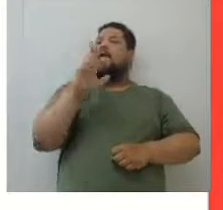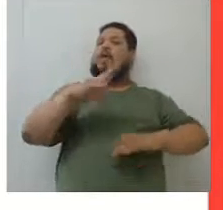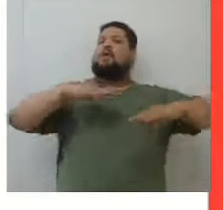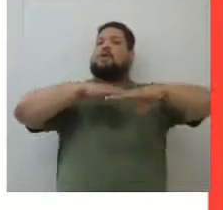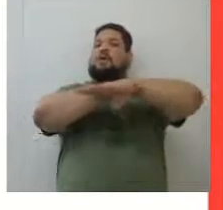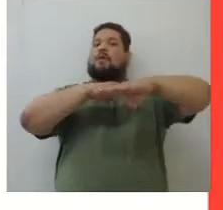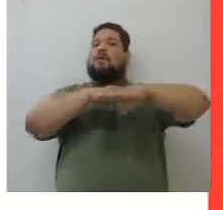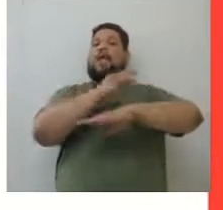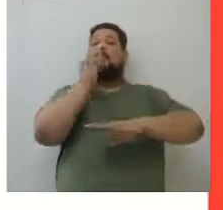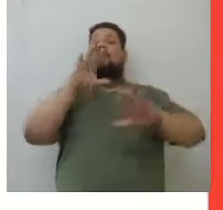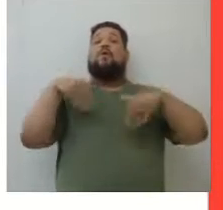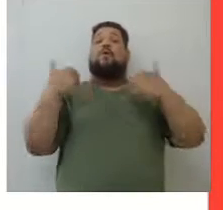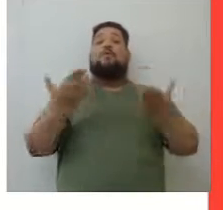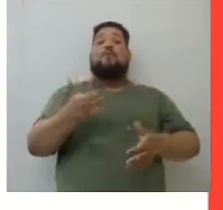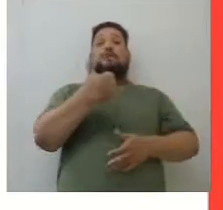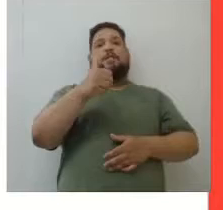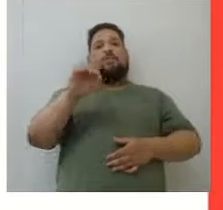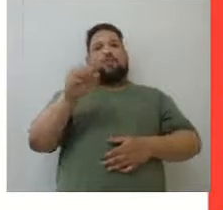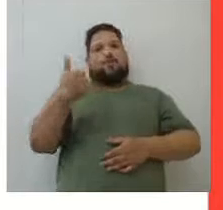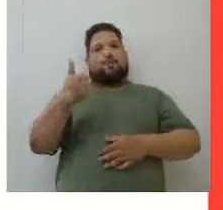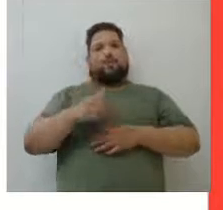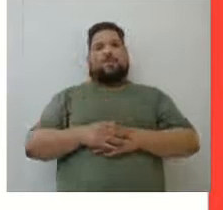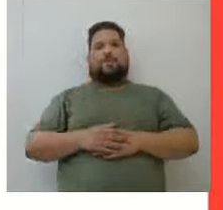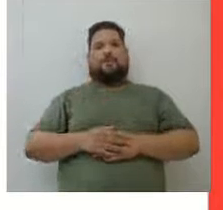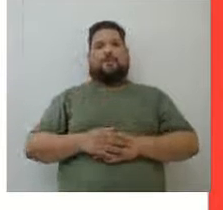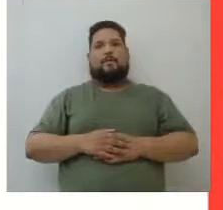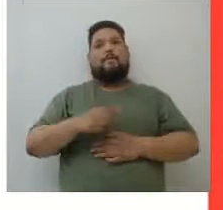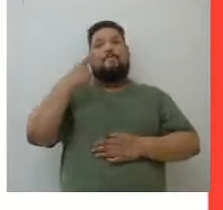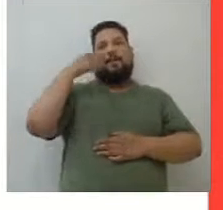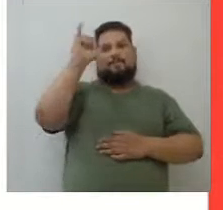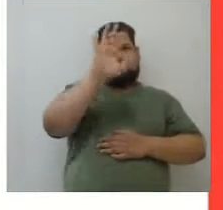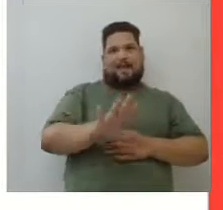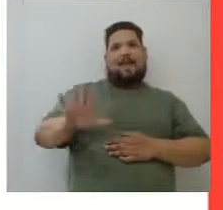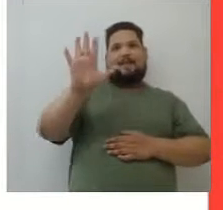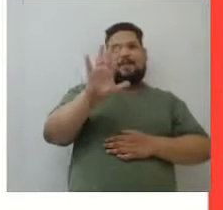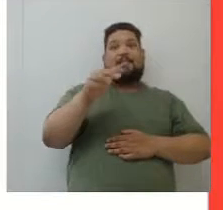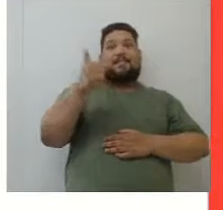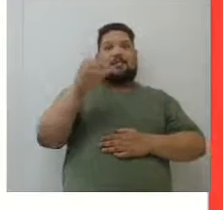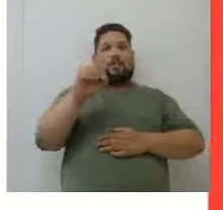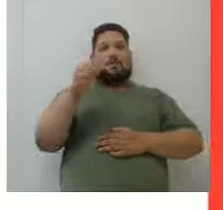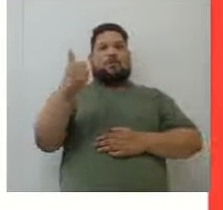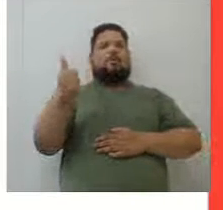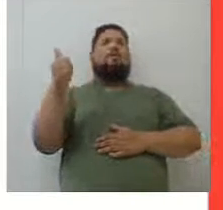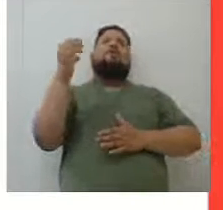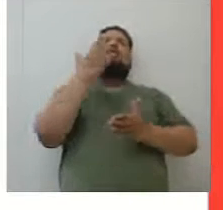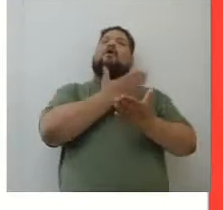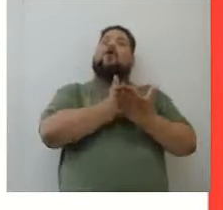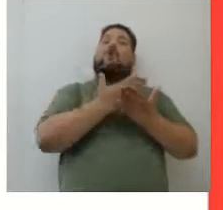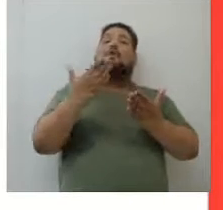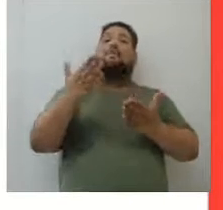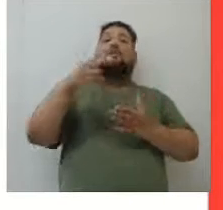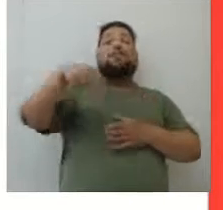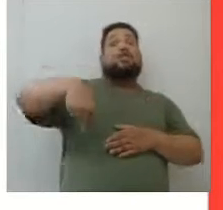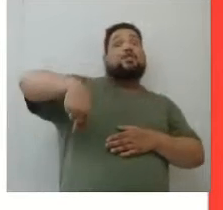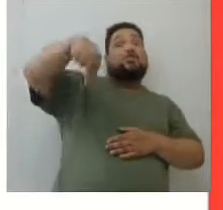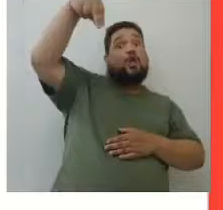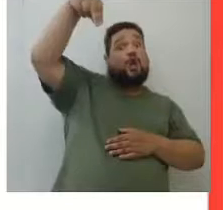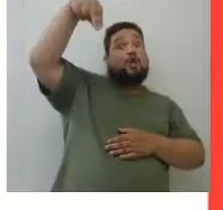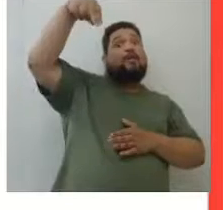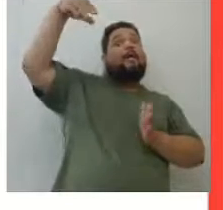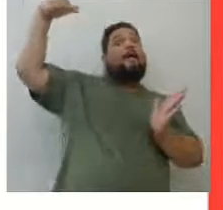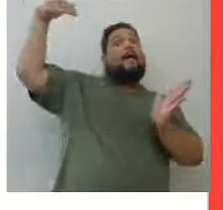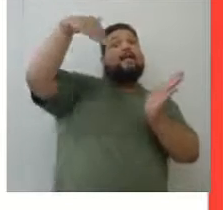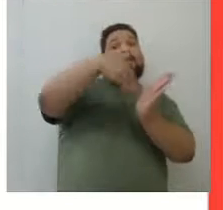rodovia, eu trouxe aí a BR-101. Se vocês observarem na imagem, gente, a BR-101 ela vai do extremo norte, tá,